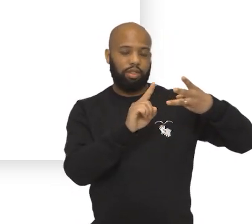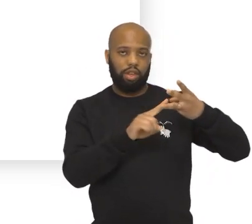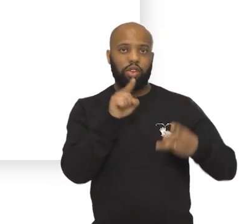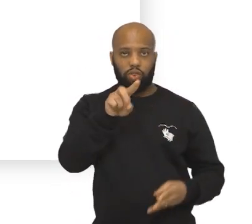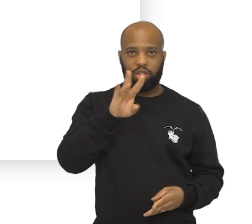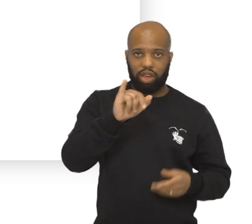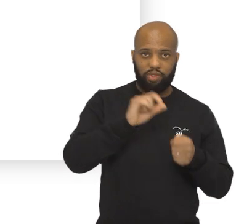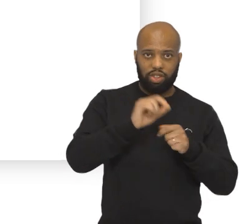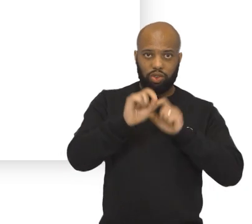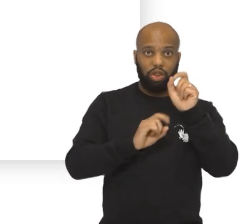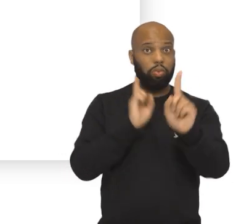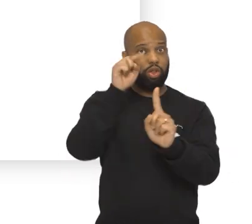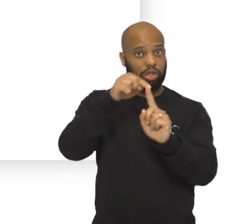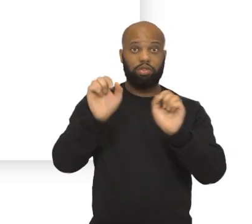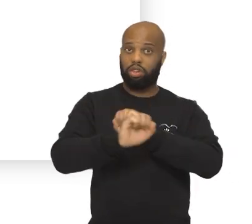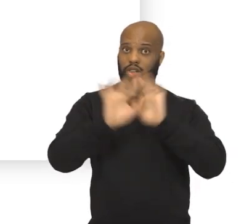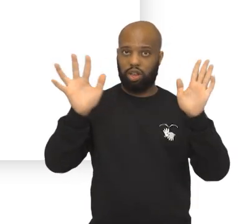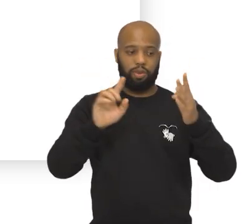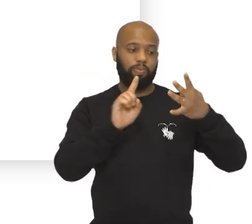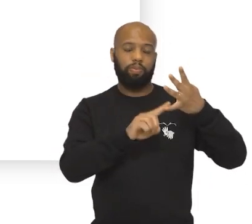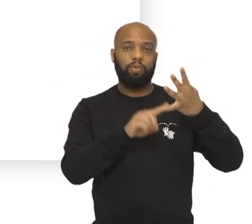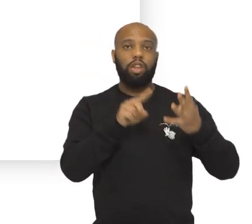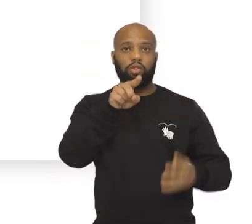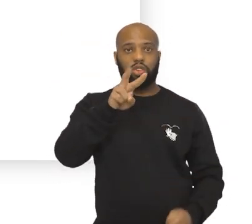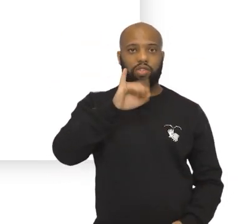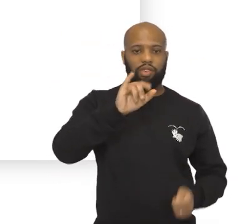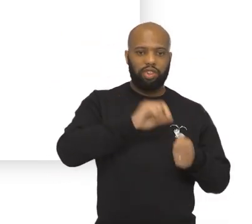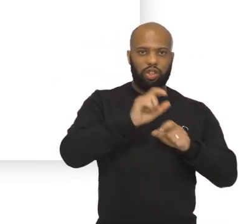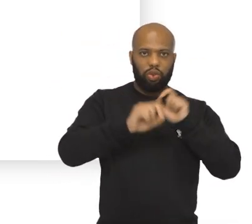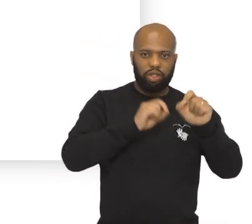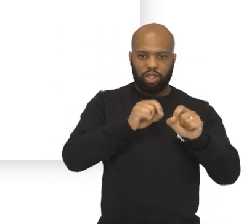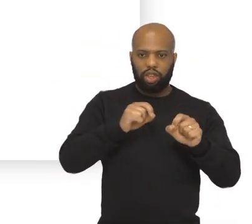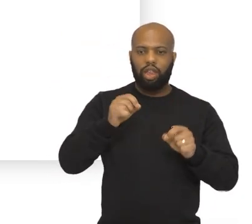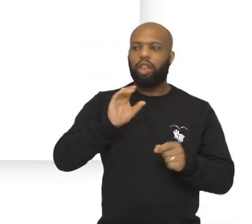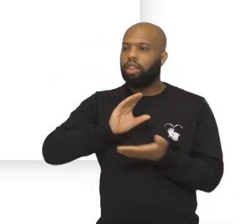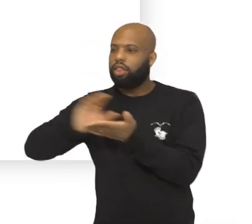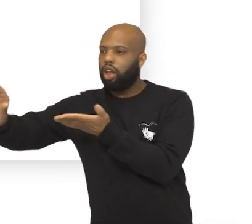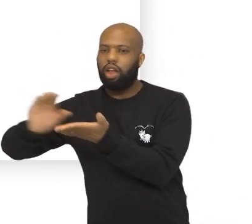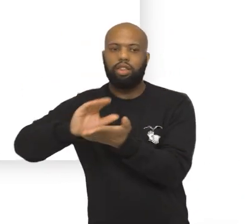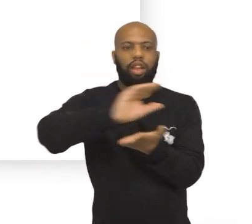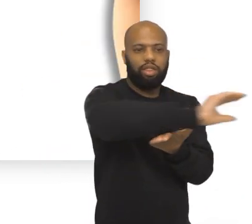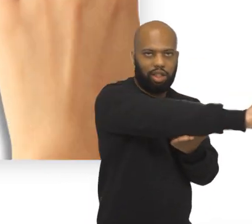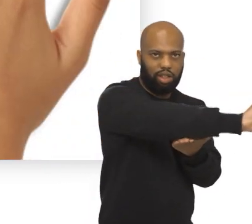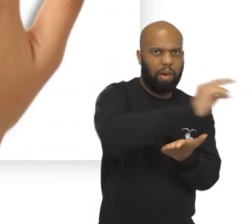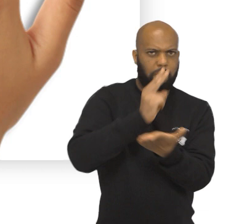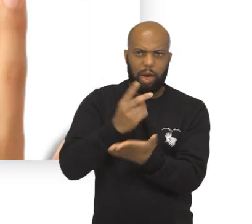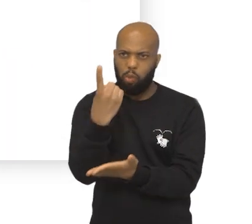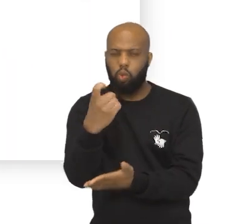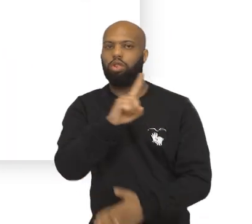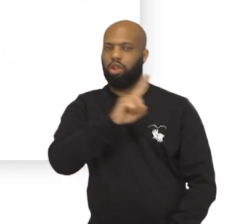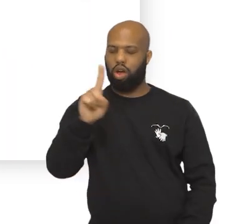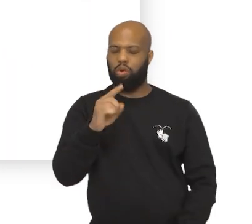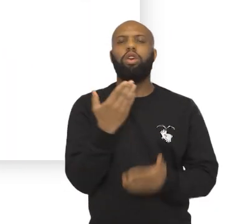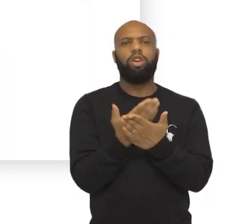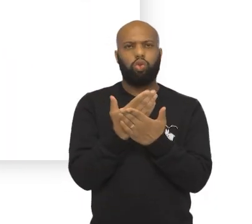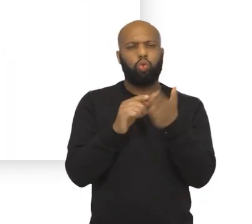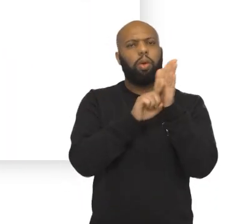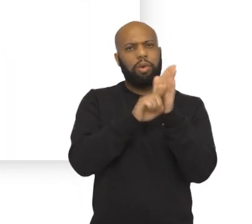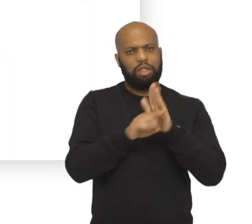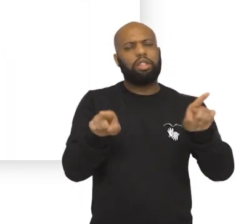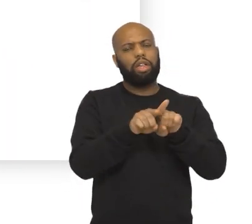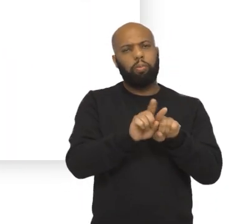vencedor três Estabeleça objetivos quatro diversifique os investimentos cinco